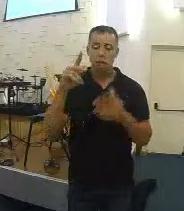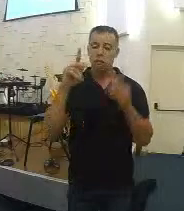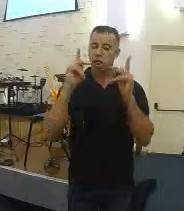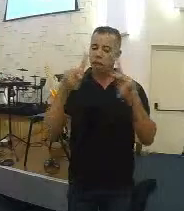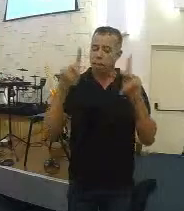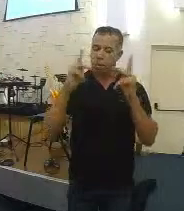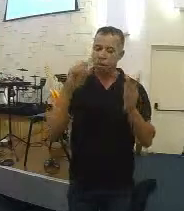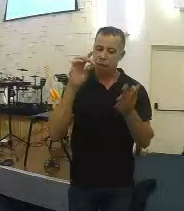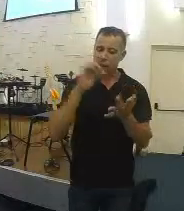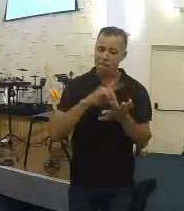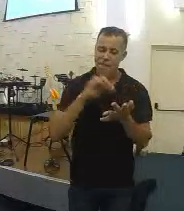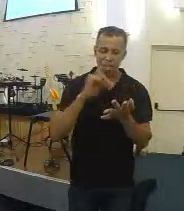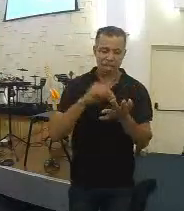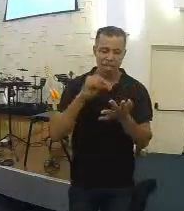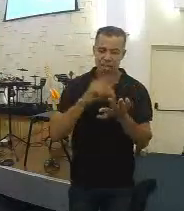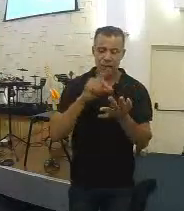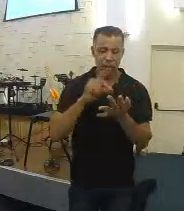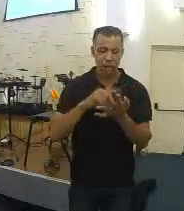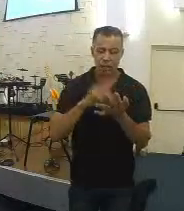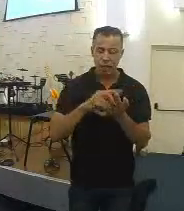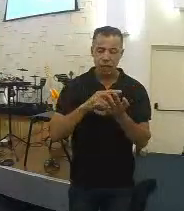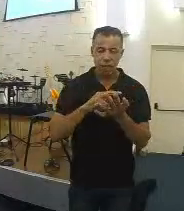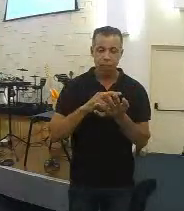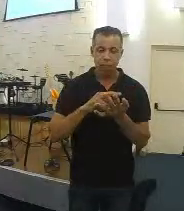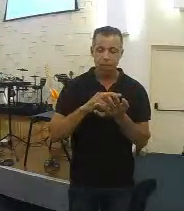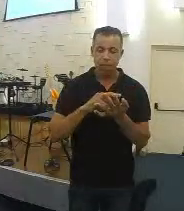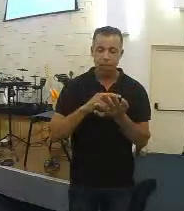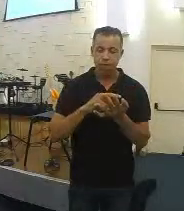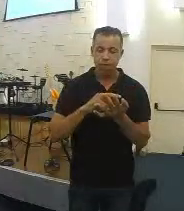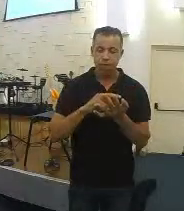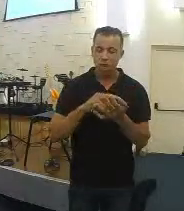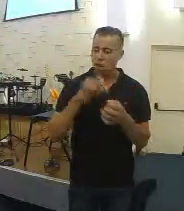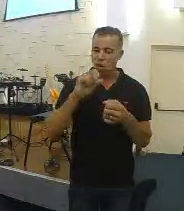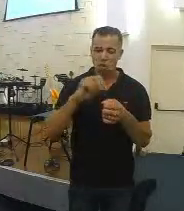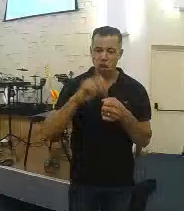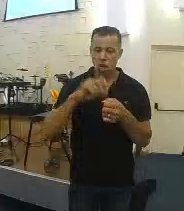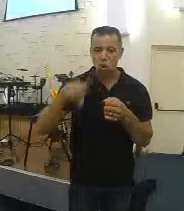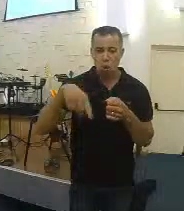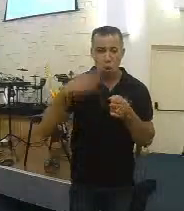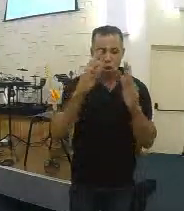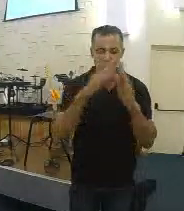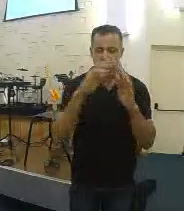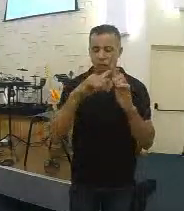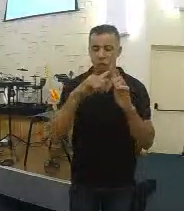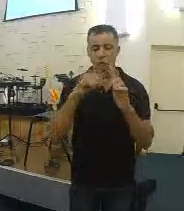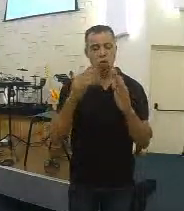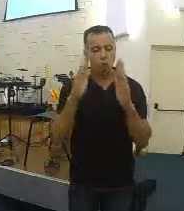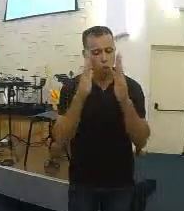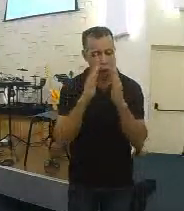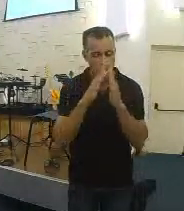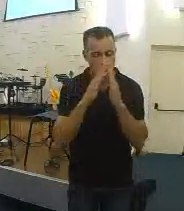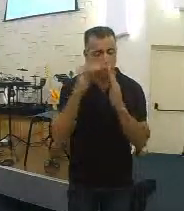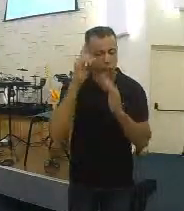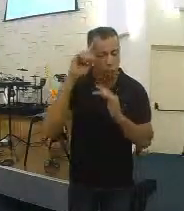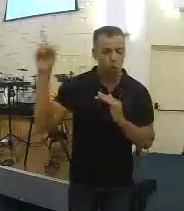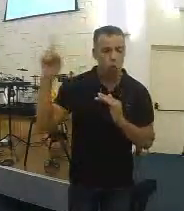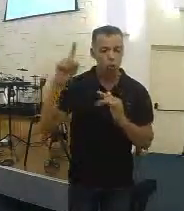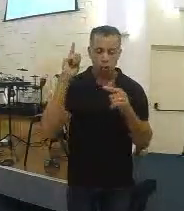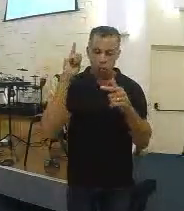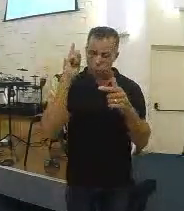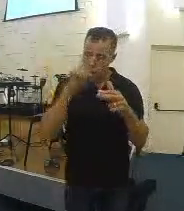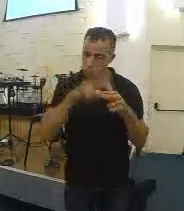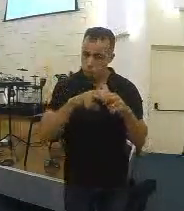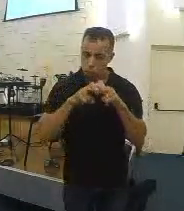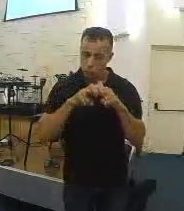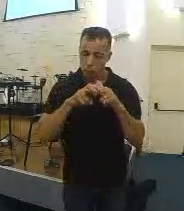esta igreja está incorreta, não fundem uma nova igreja, não. Orem ao Senhor, Deus vai mostrar uma igreja séria. Isso é um